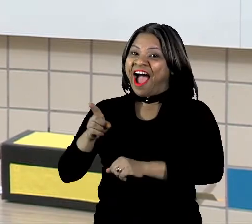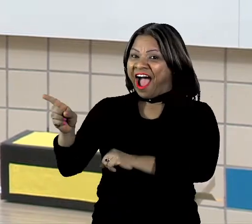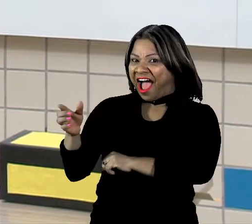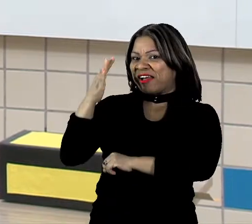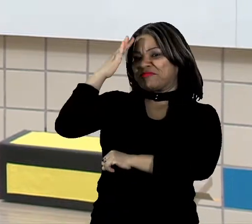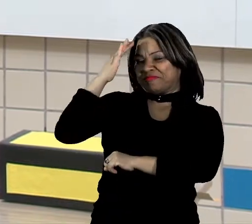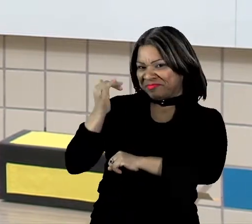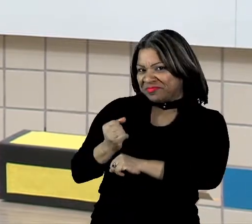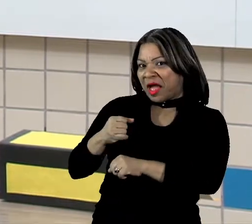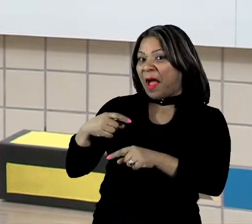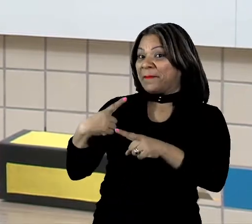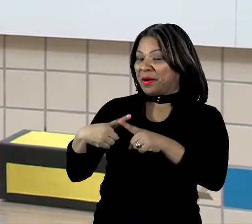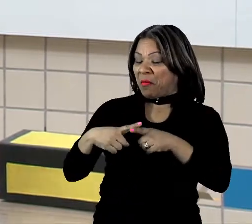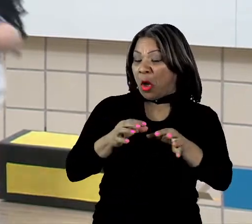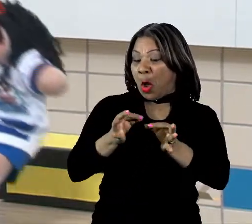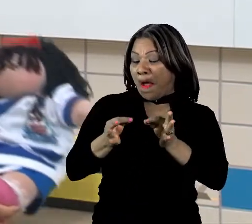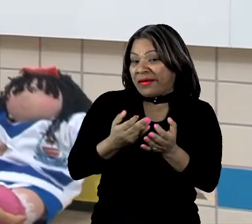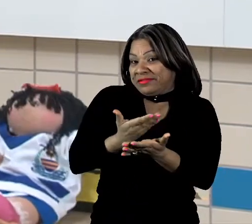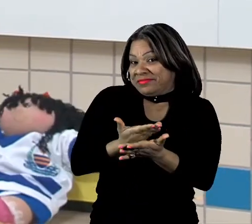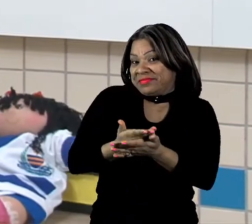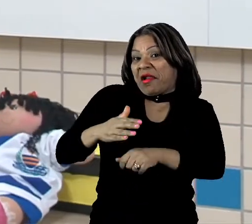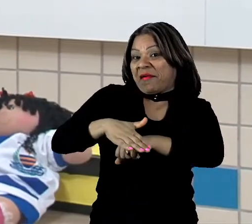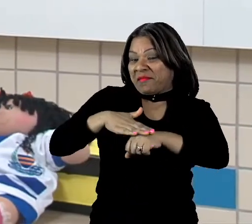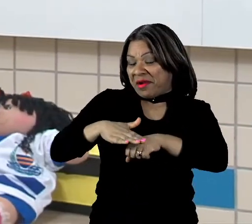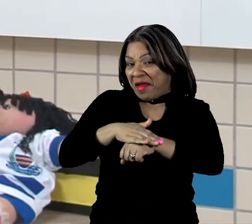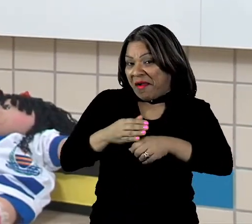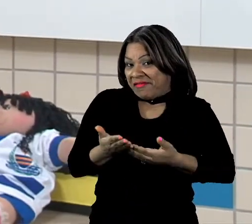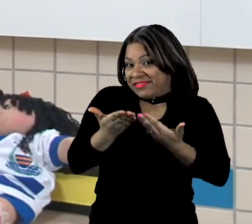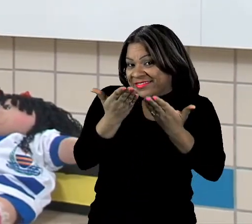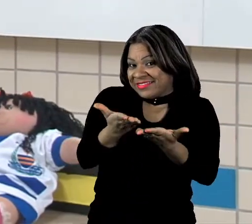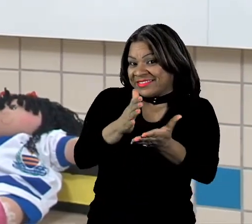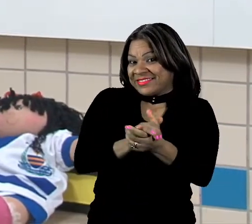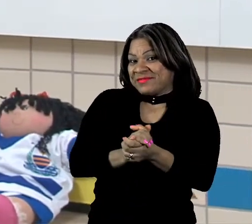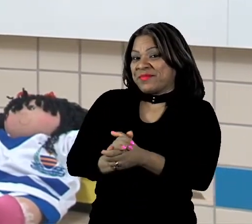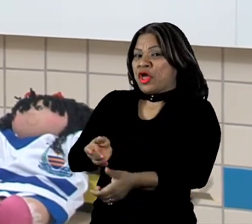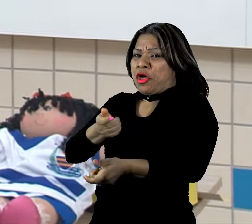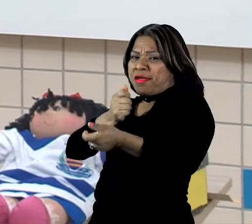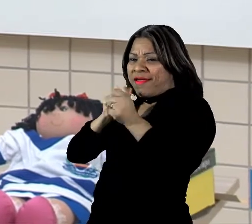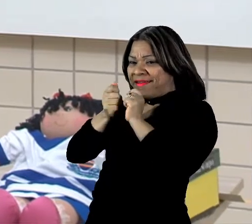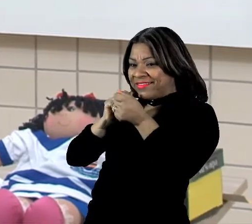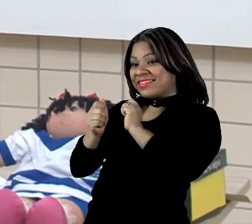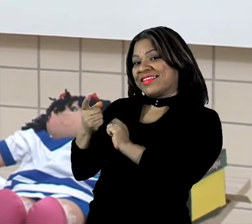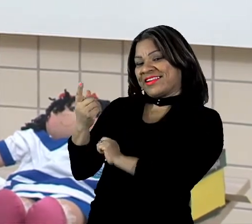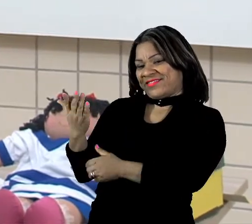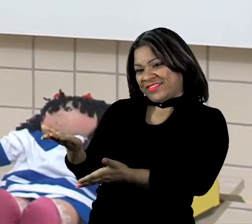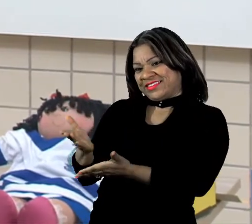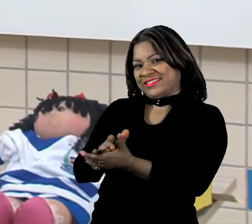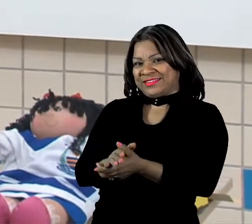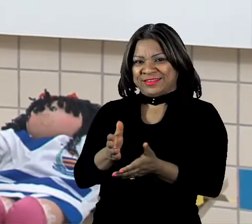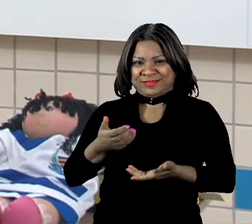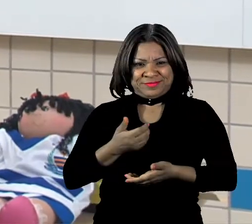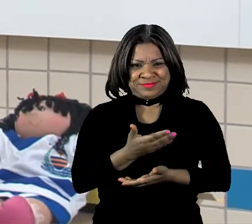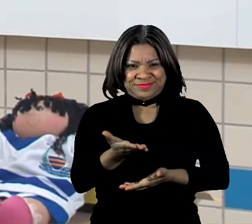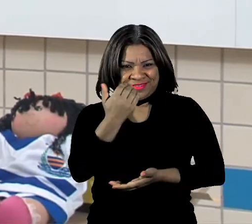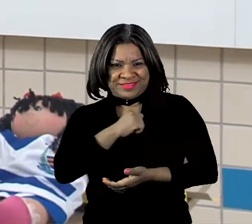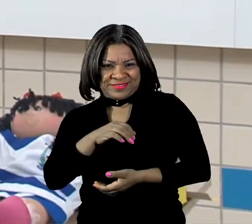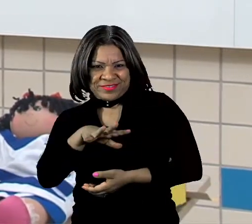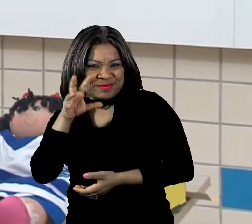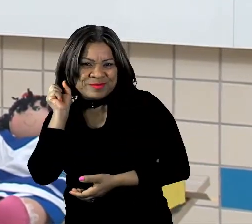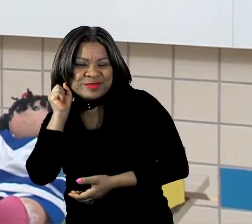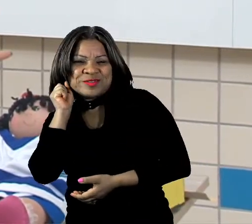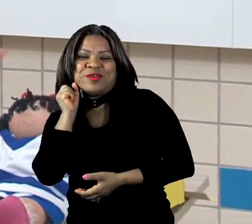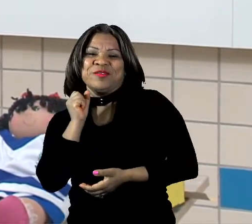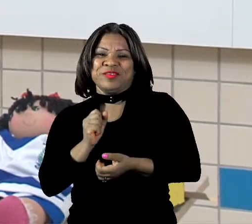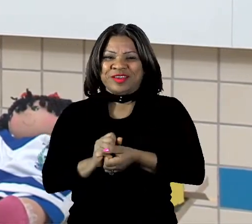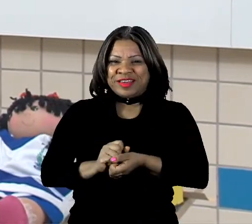preparar a aula, para a gente conversar com vocês. E a entrevista dela está bem aqui. Vamos ouvir? Querem ouvir a entrevista da Francisquinha?